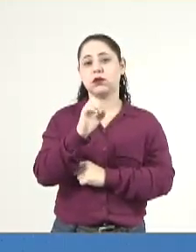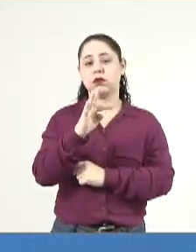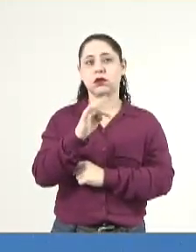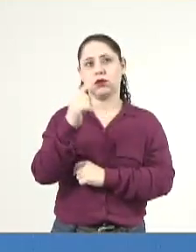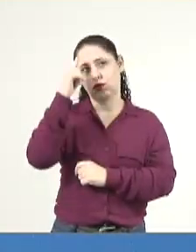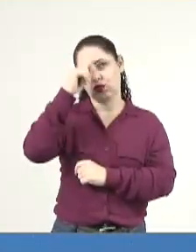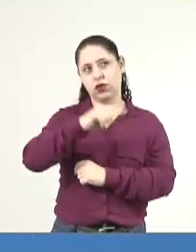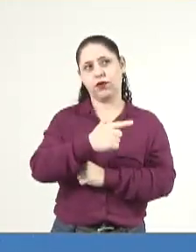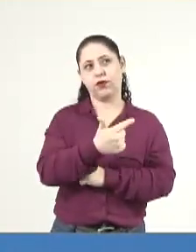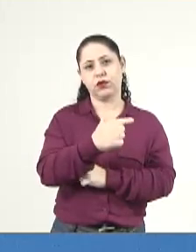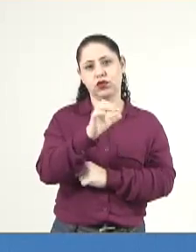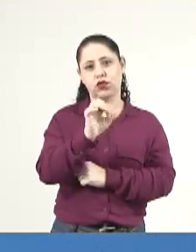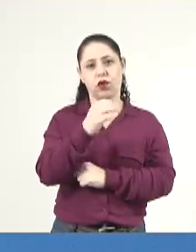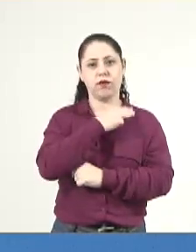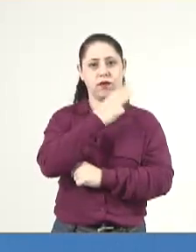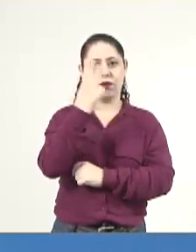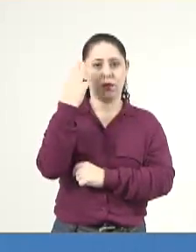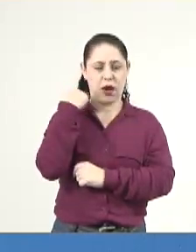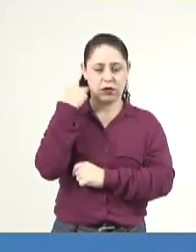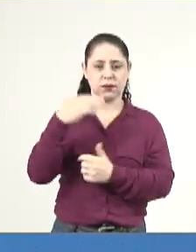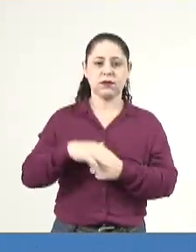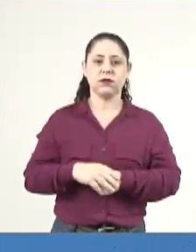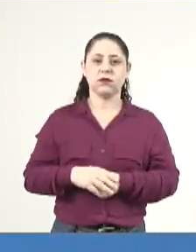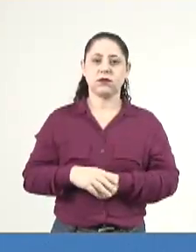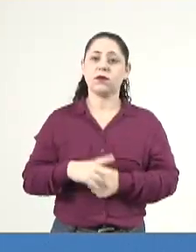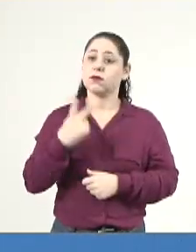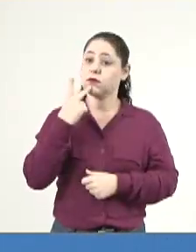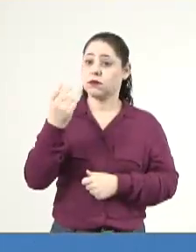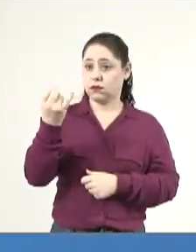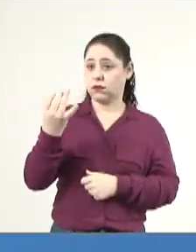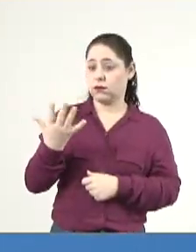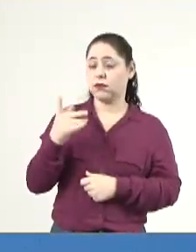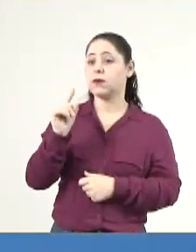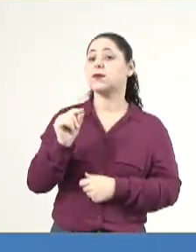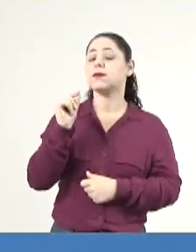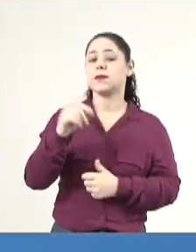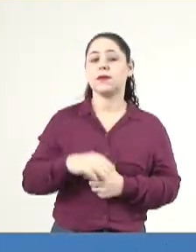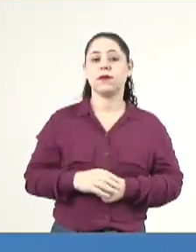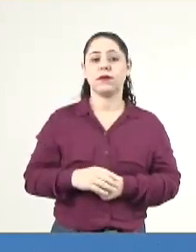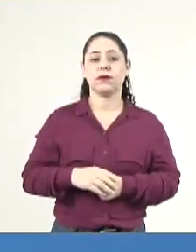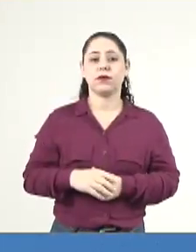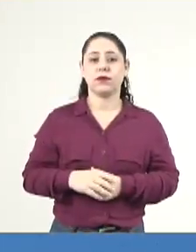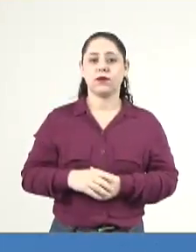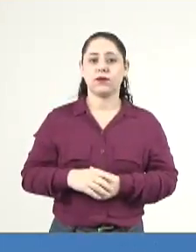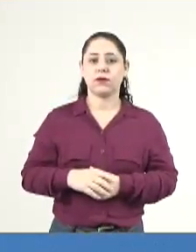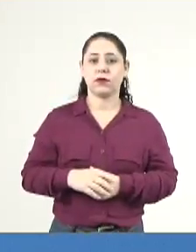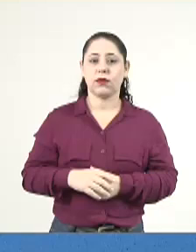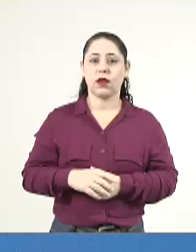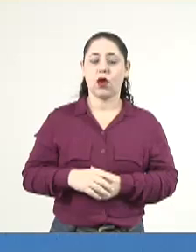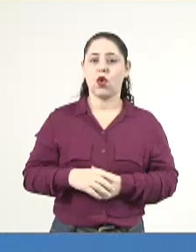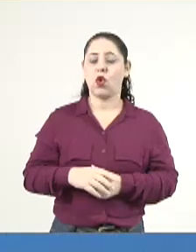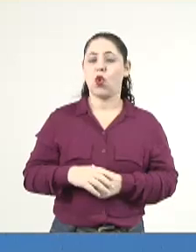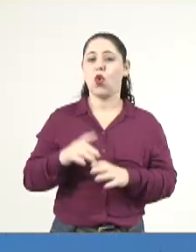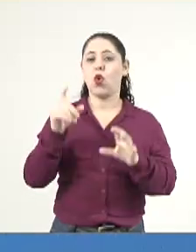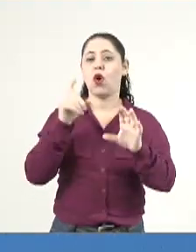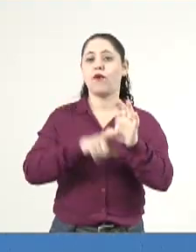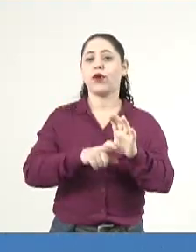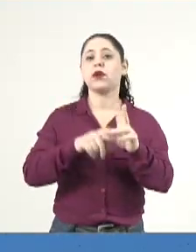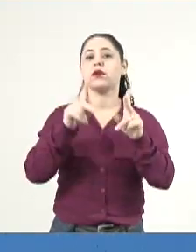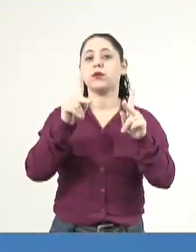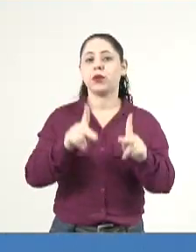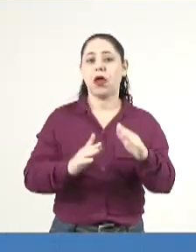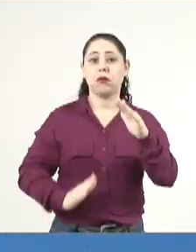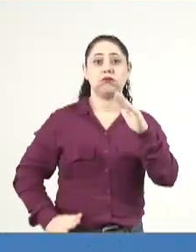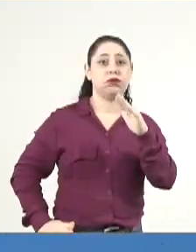dia 29 de maio, dando conta que o resultado das contas públicas